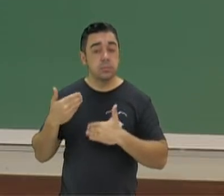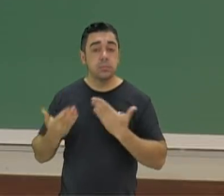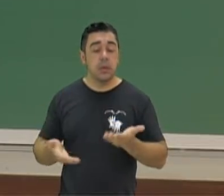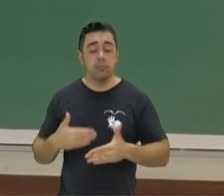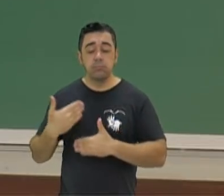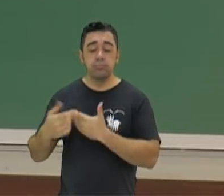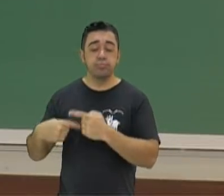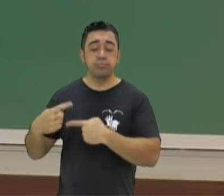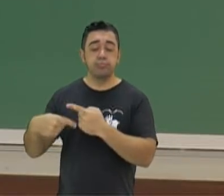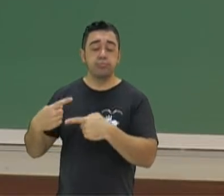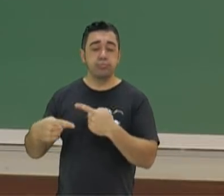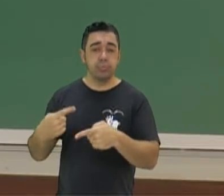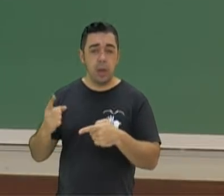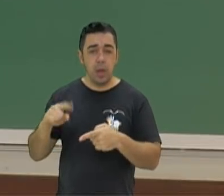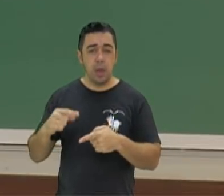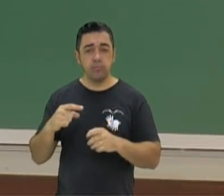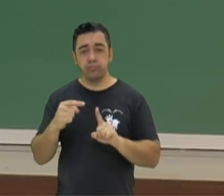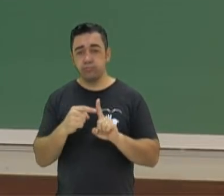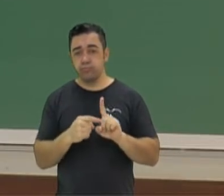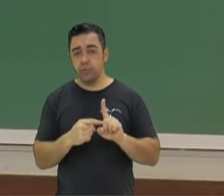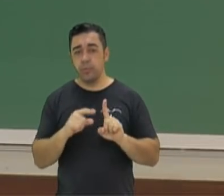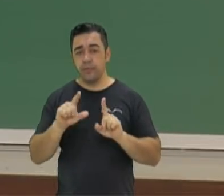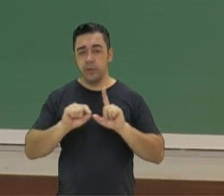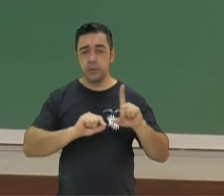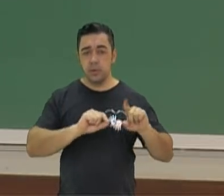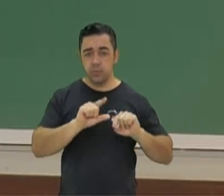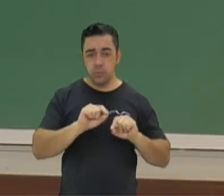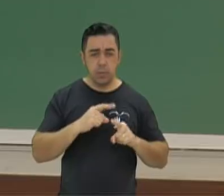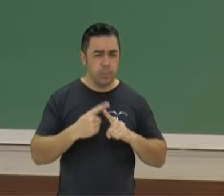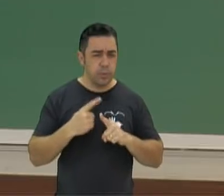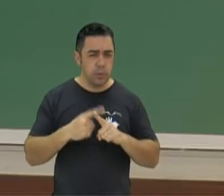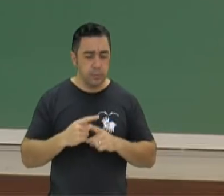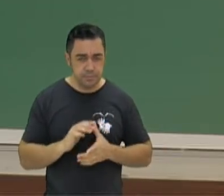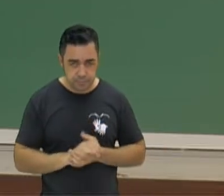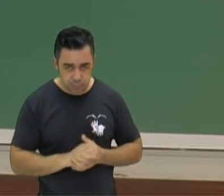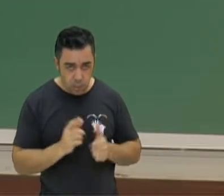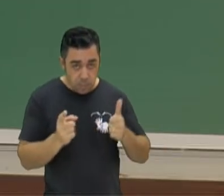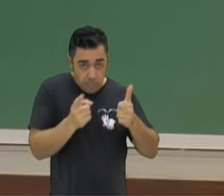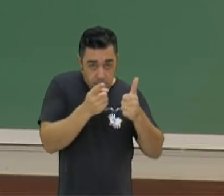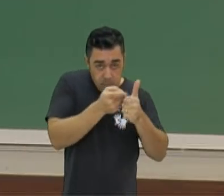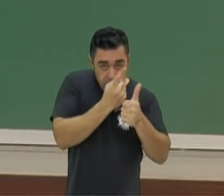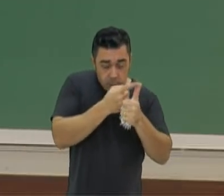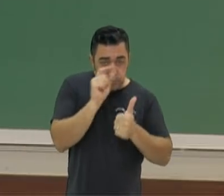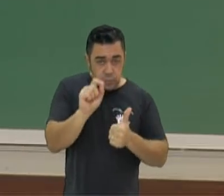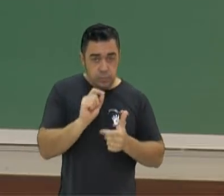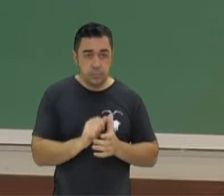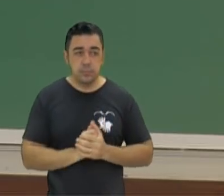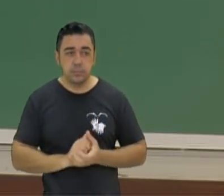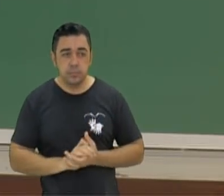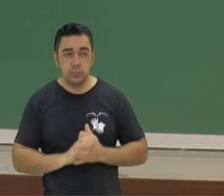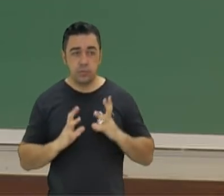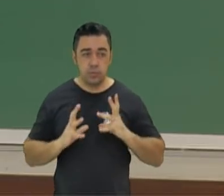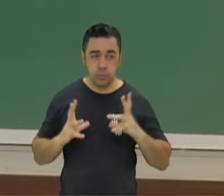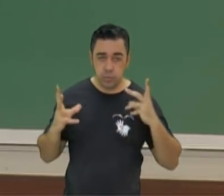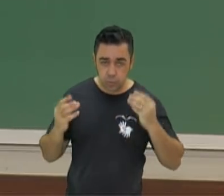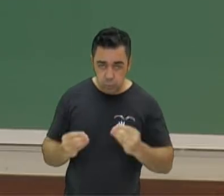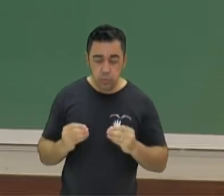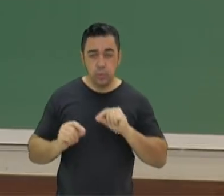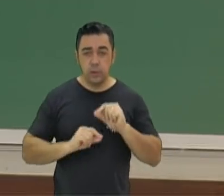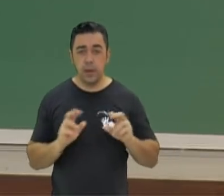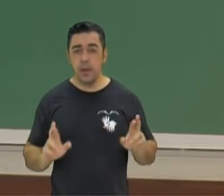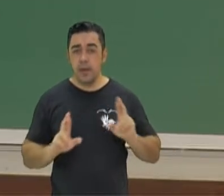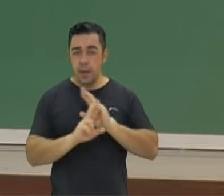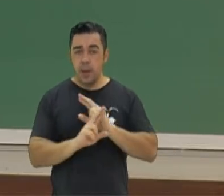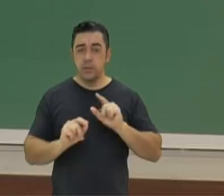e selecionando essas espécies que têm essas características. Por quê? Vamos ver o primeiro caso aqui, então. Então, todas elas aqui têm alguma relação